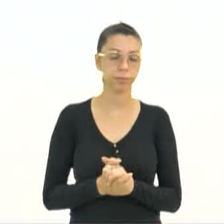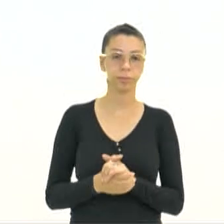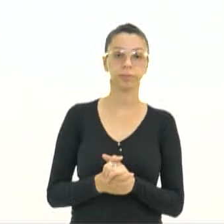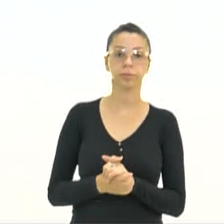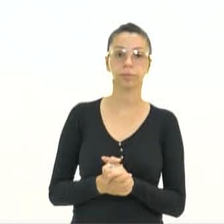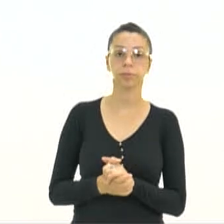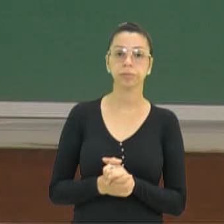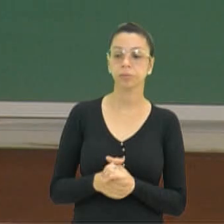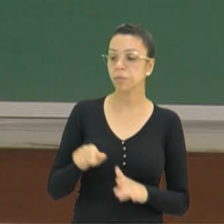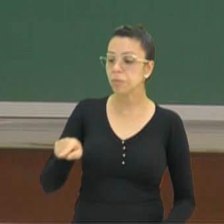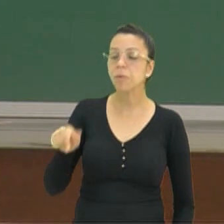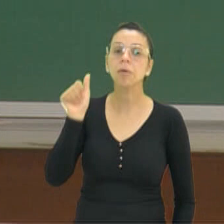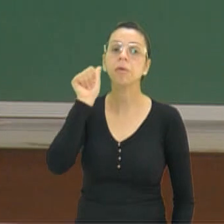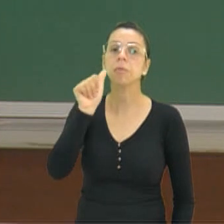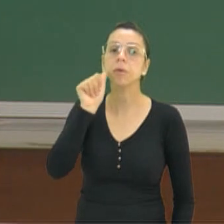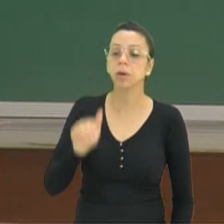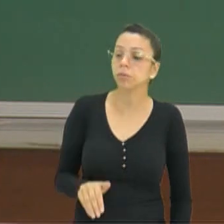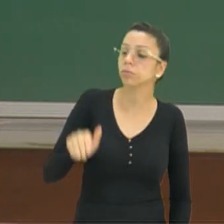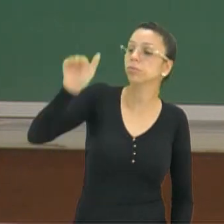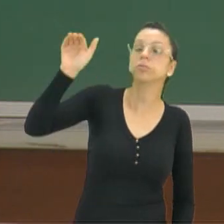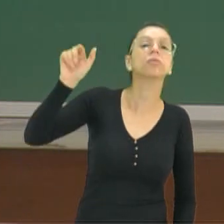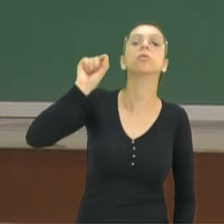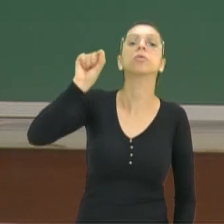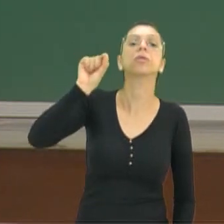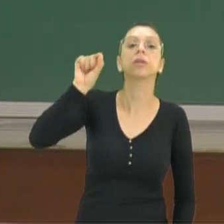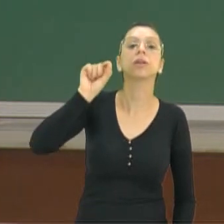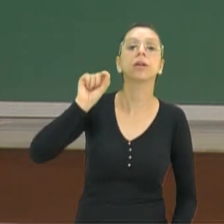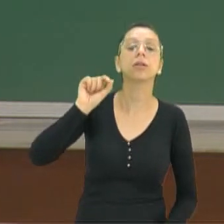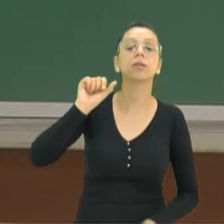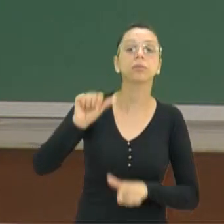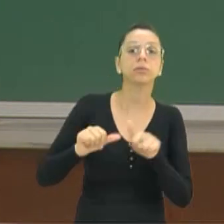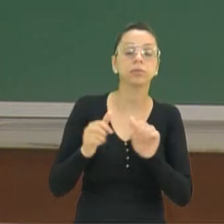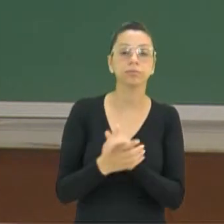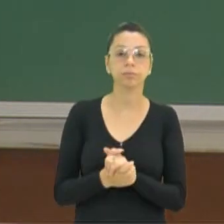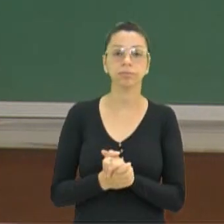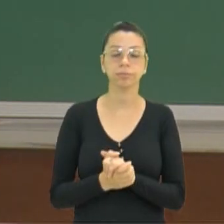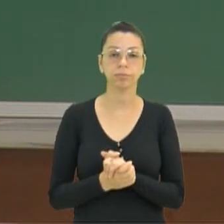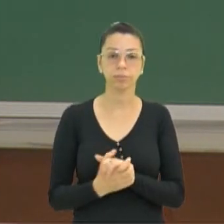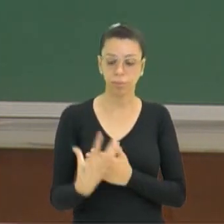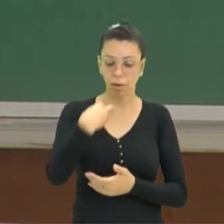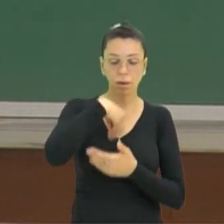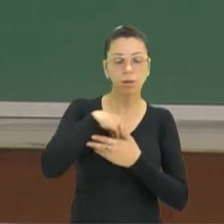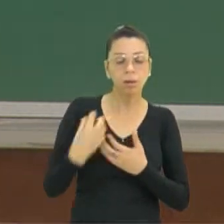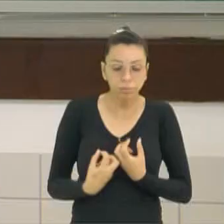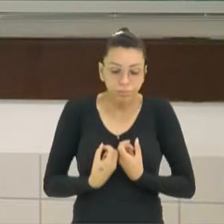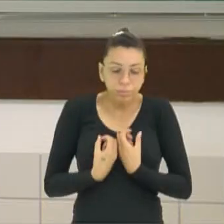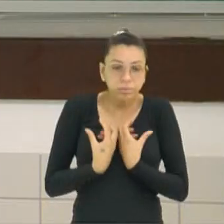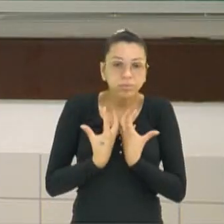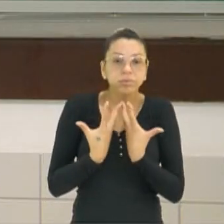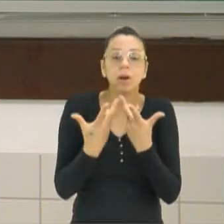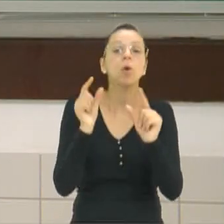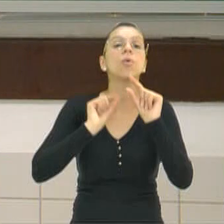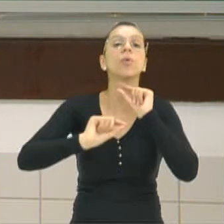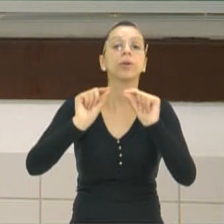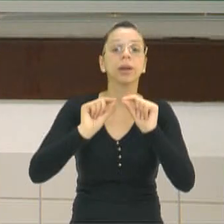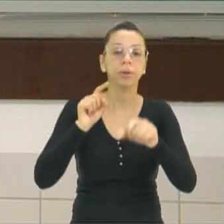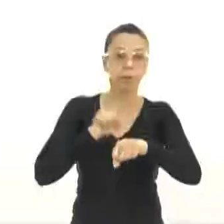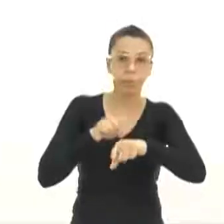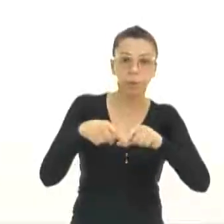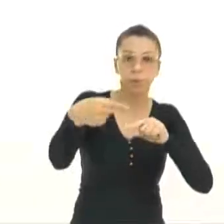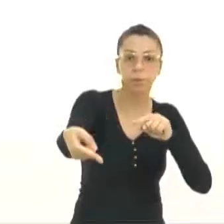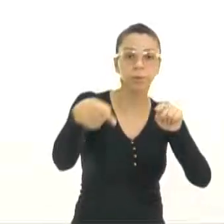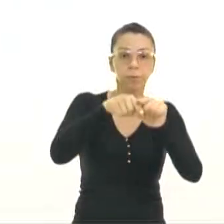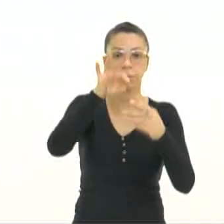ela se torna o quê? What grows in her? E o que cresce dentro dela? Tempinho para vocês responderem. Já volto para